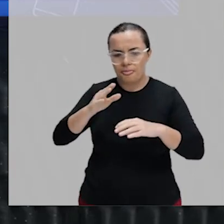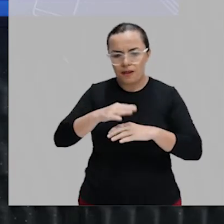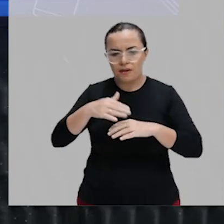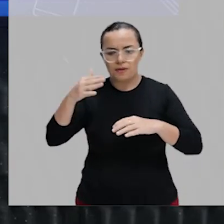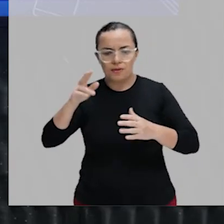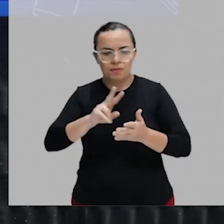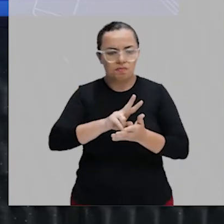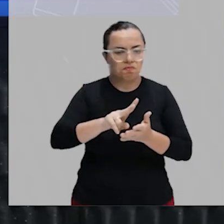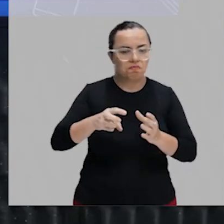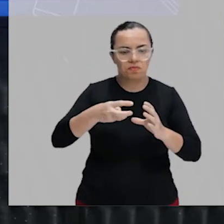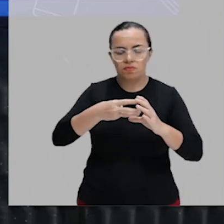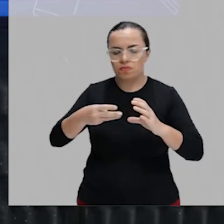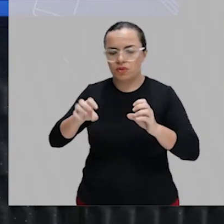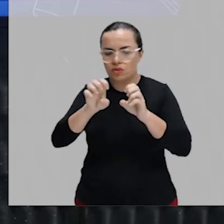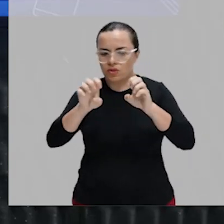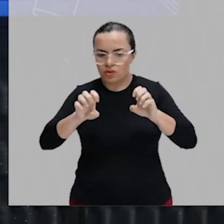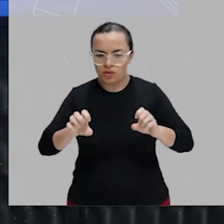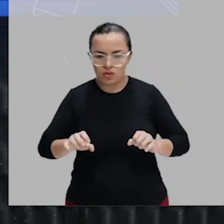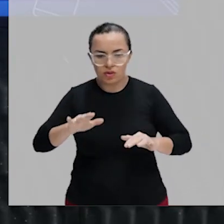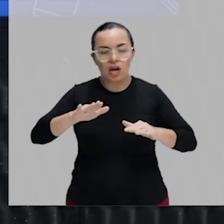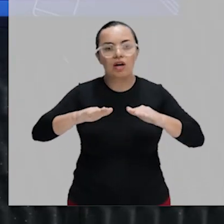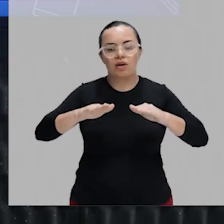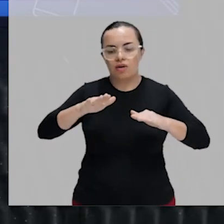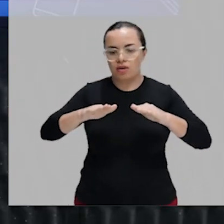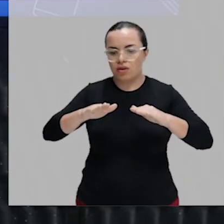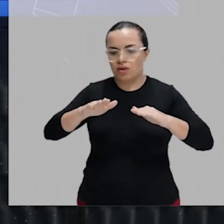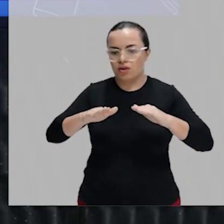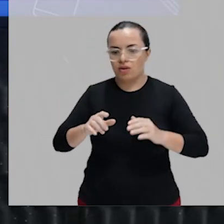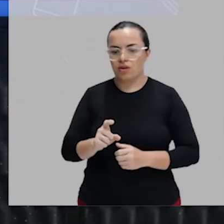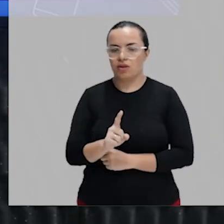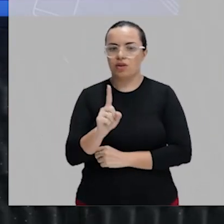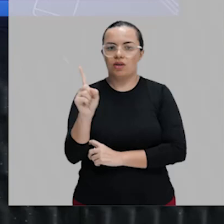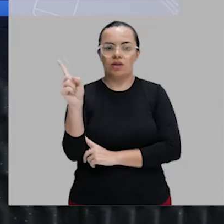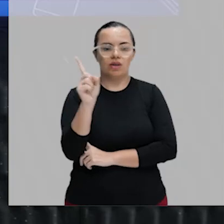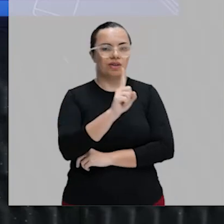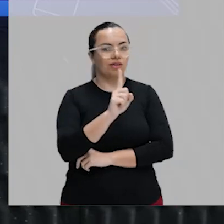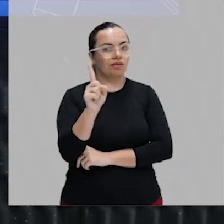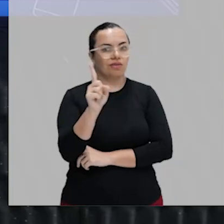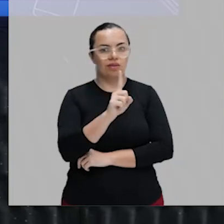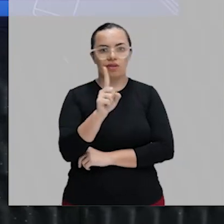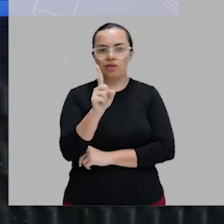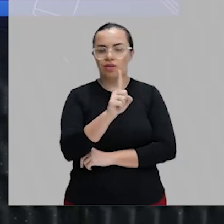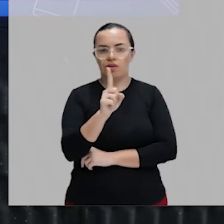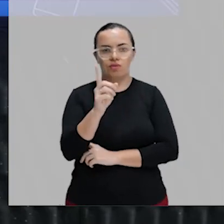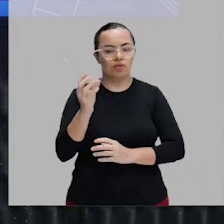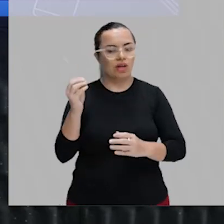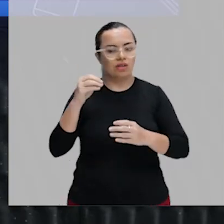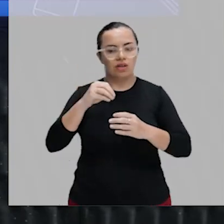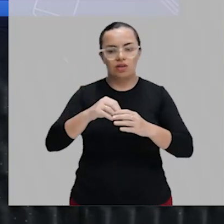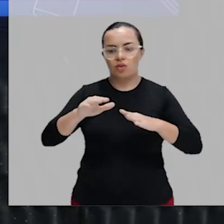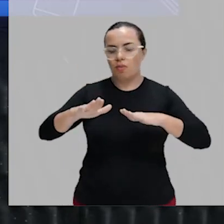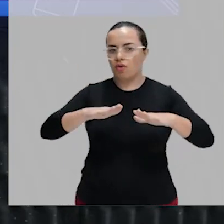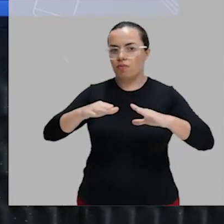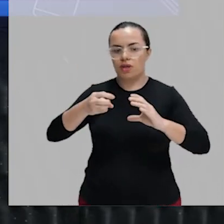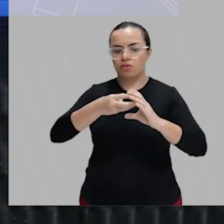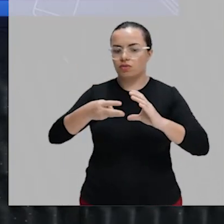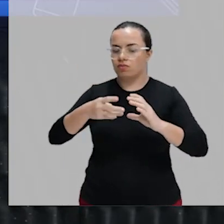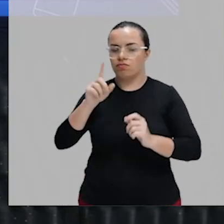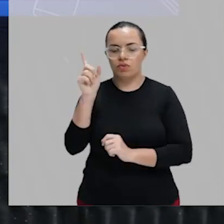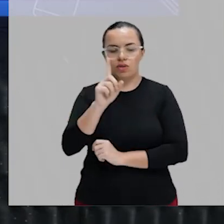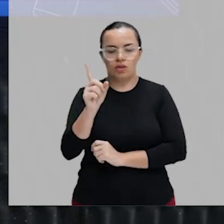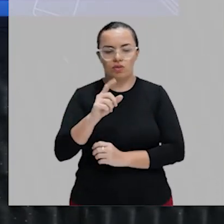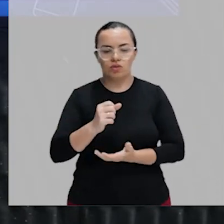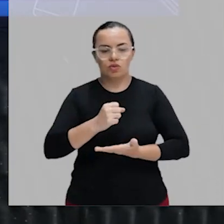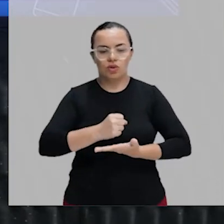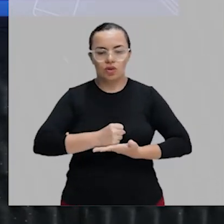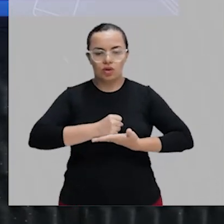estruturas estáveis e não participam dos movimentos celulares. Ela promove suporte